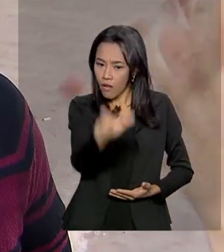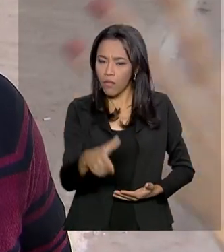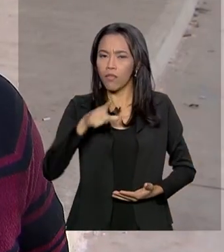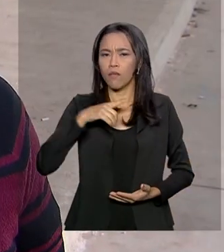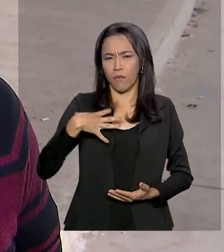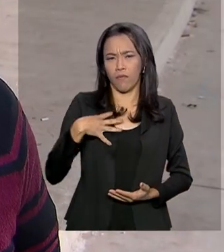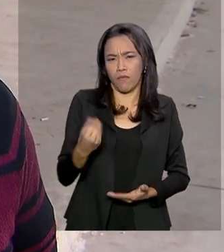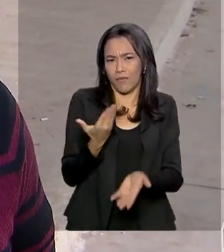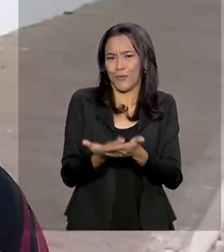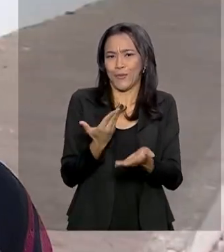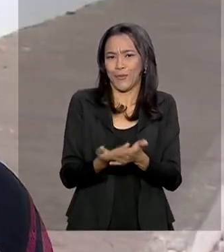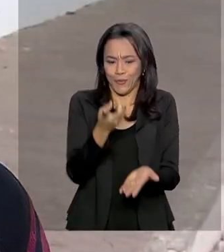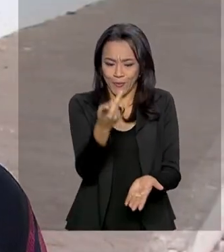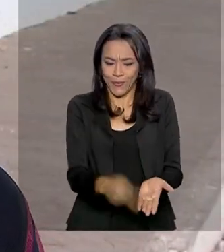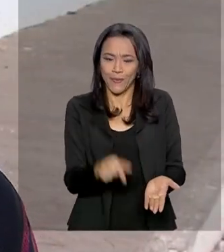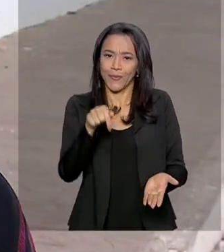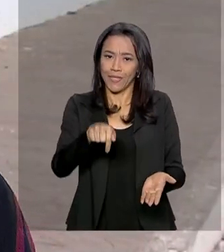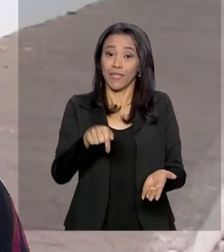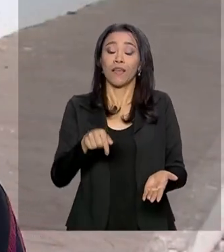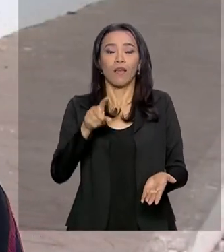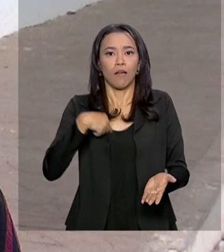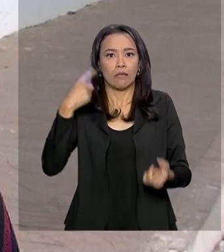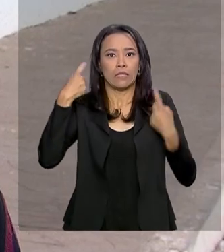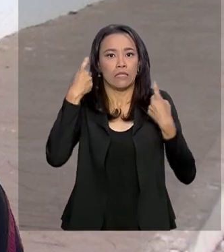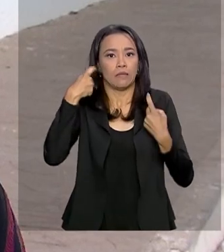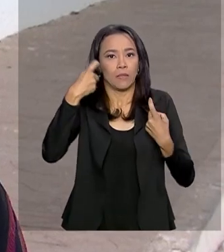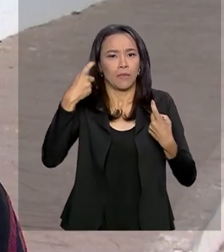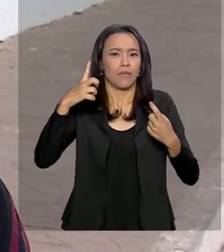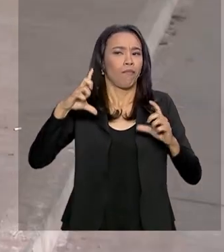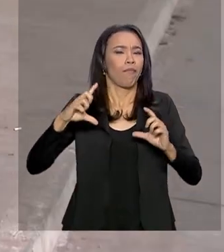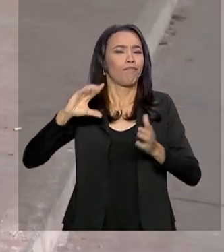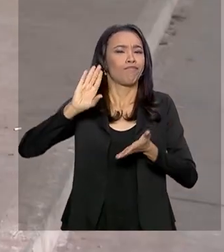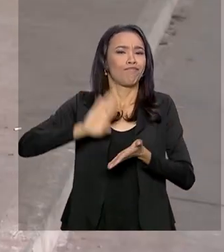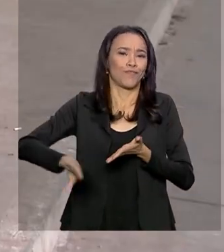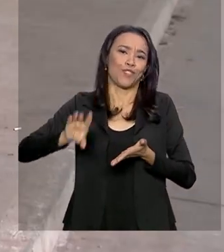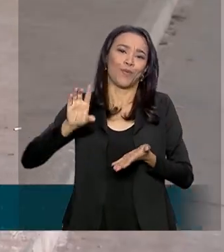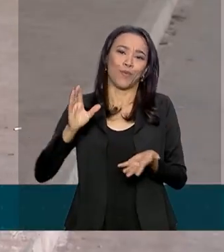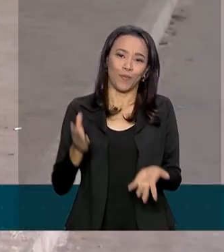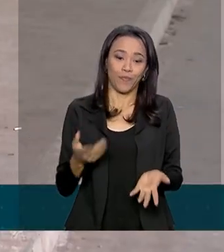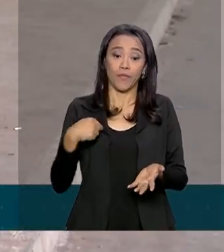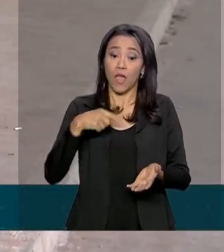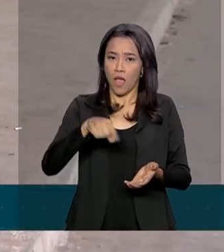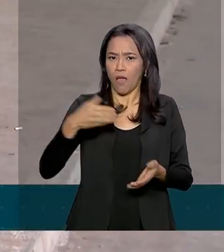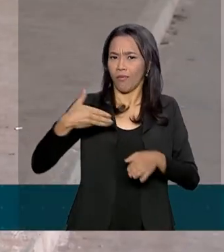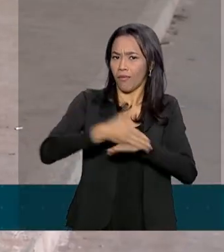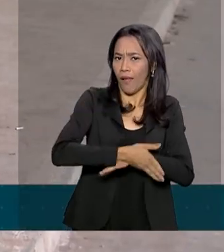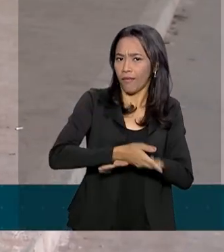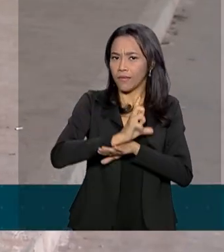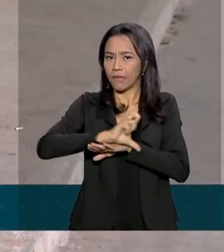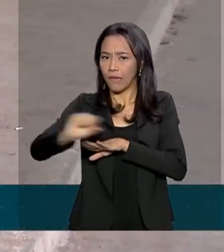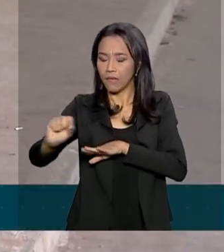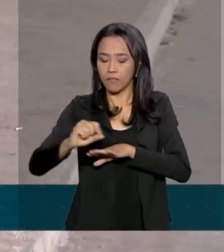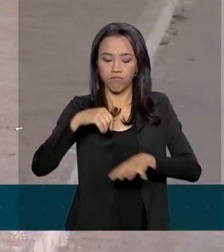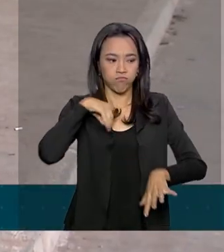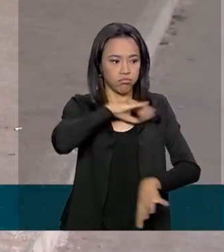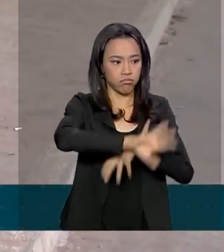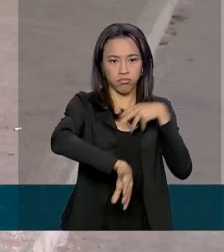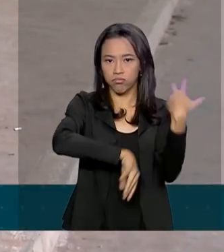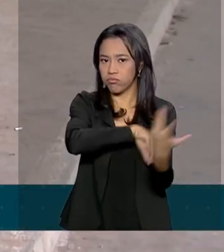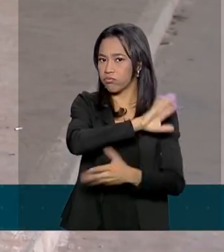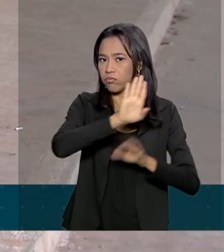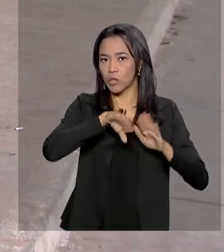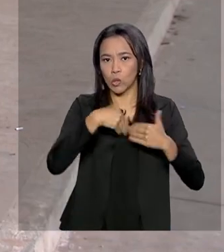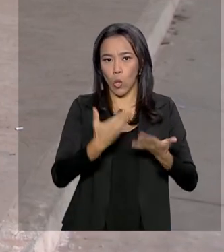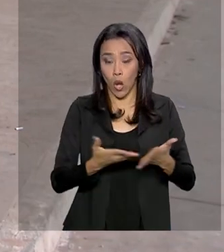estudando no centro educacional, disse que é uma preocupação a menos. Tanto na entrada quanto na saída era muita bagunça. Agora já é mais